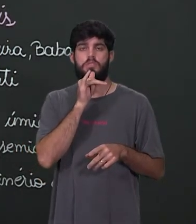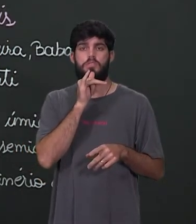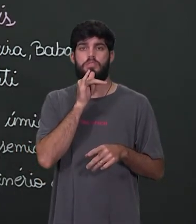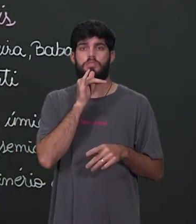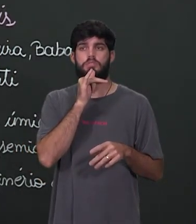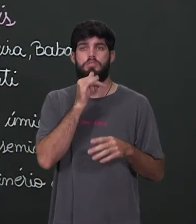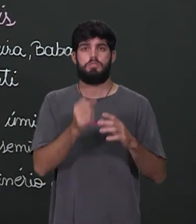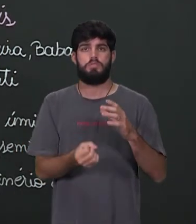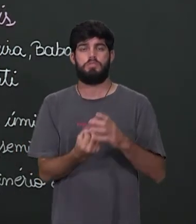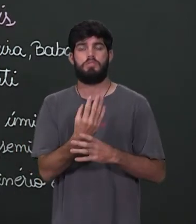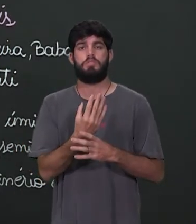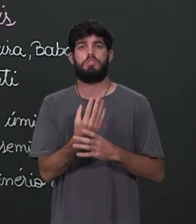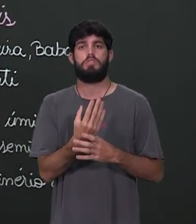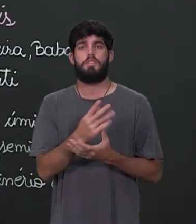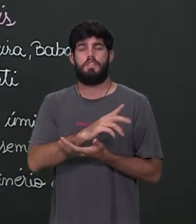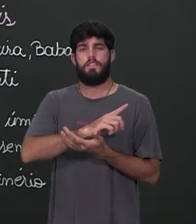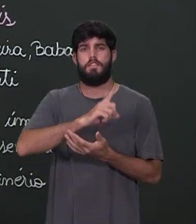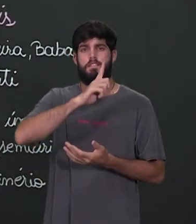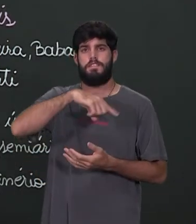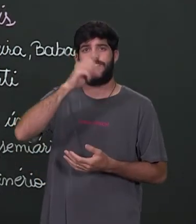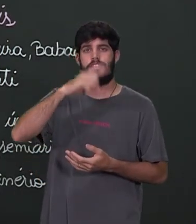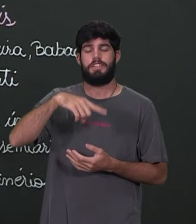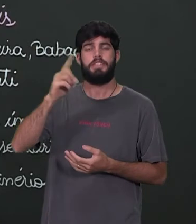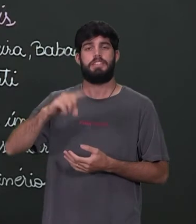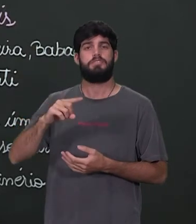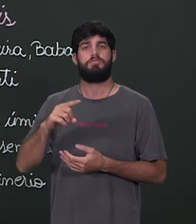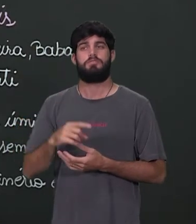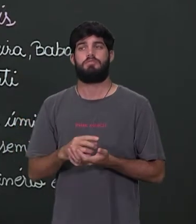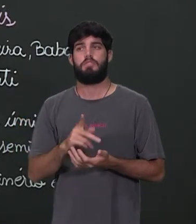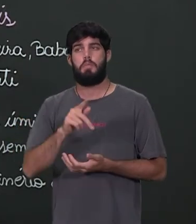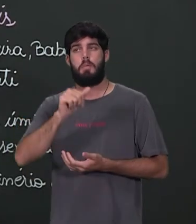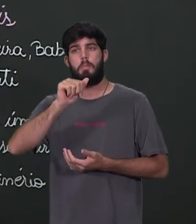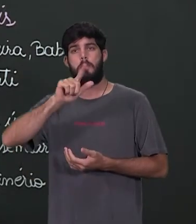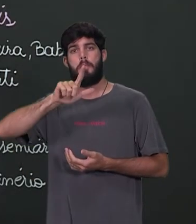formado por uma grande variedade de palmeiras. E